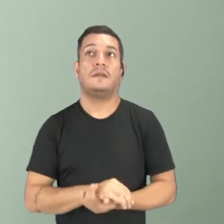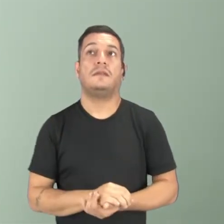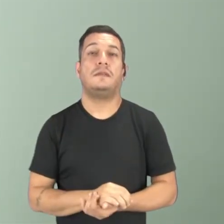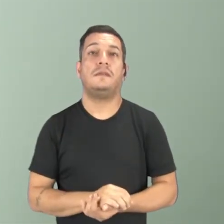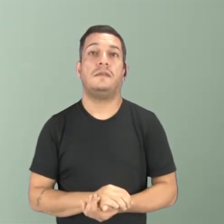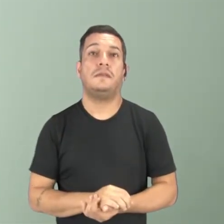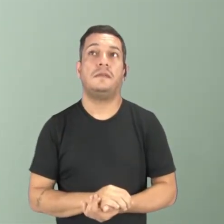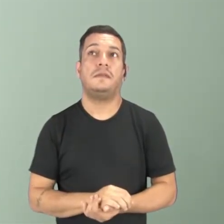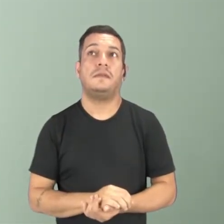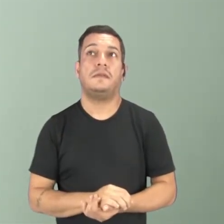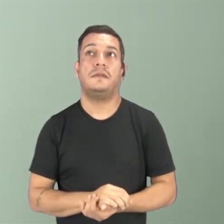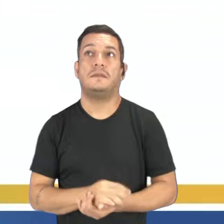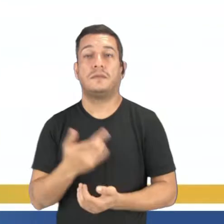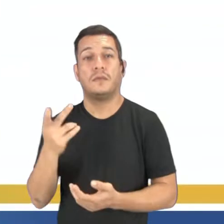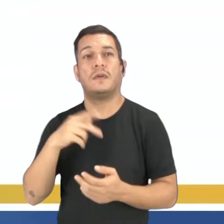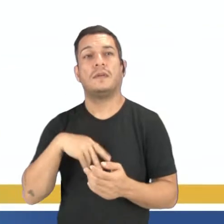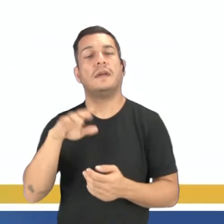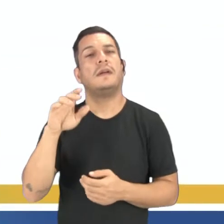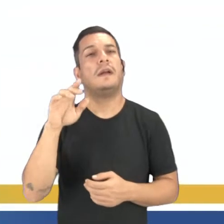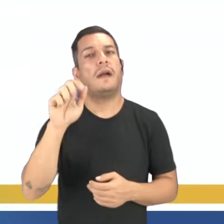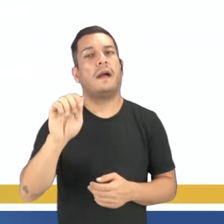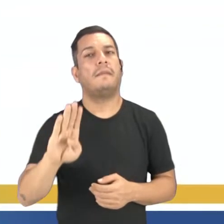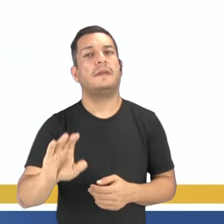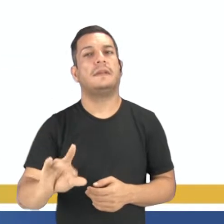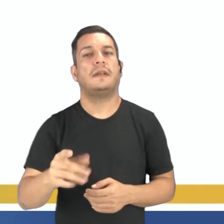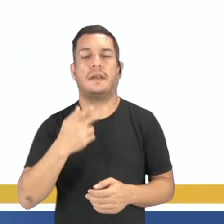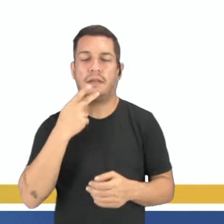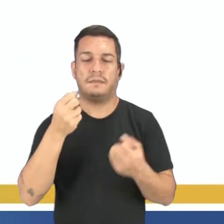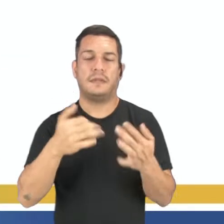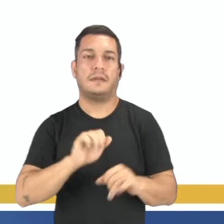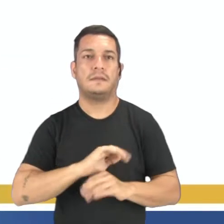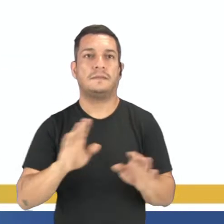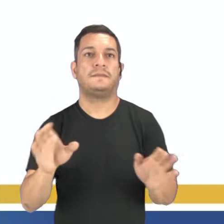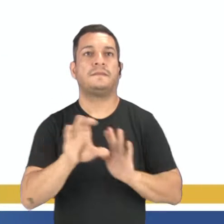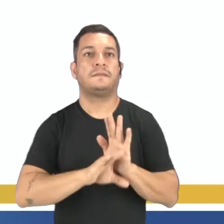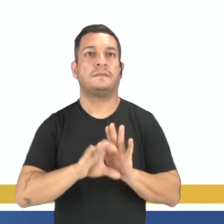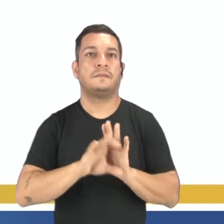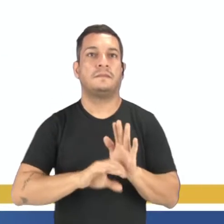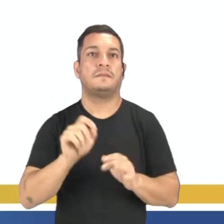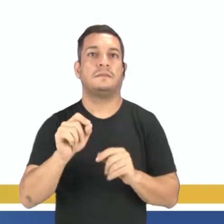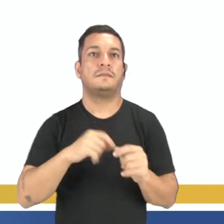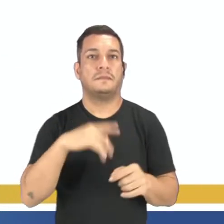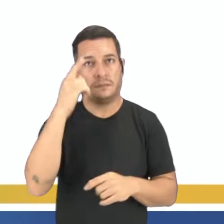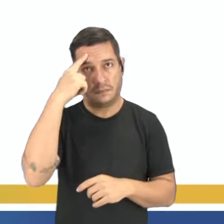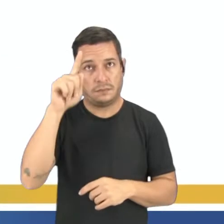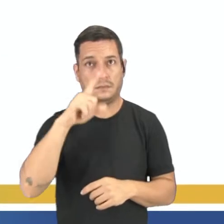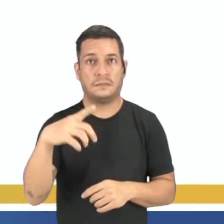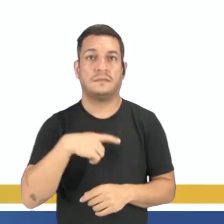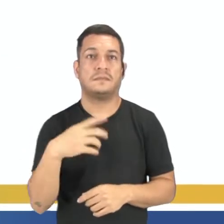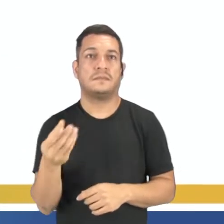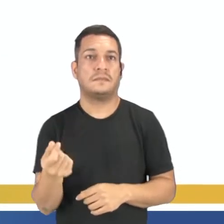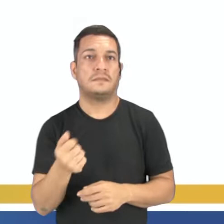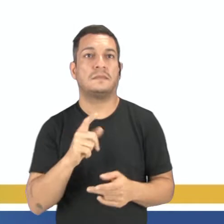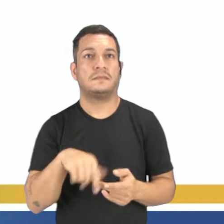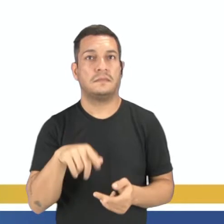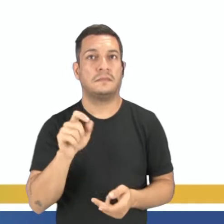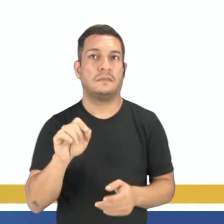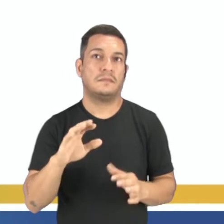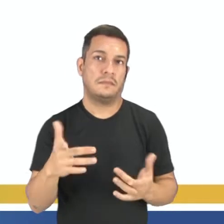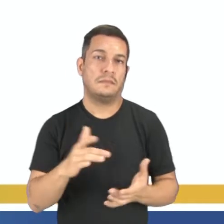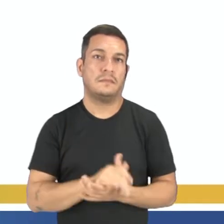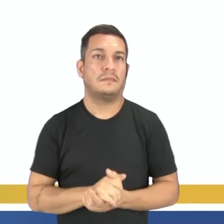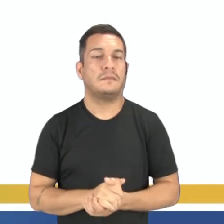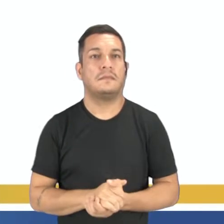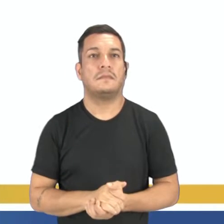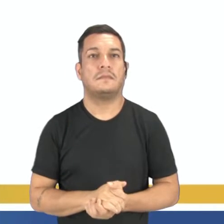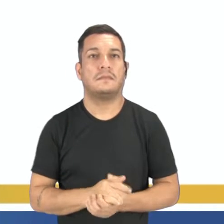alternativa que diz isso, de forma clara e evidente? Os conteúdos das ideias no intelecto têm origem na sensação? É isso, claro e